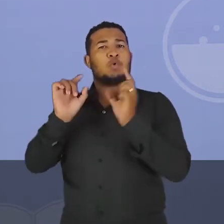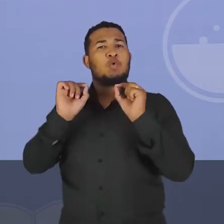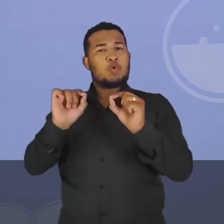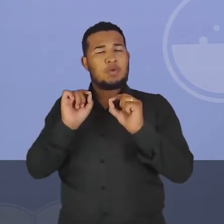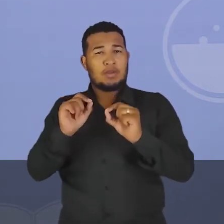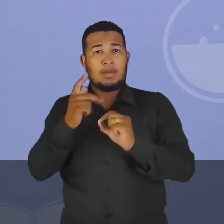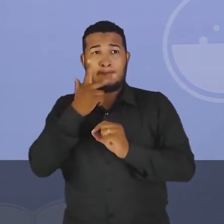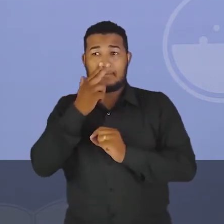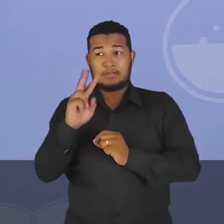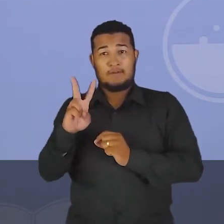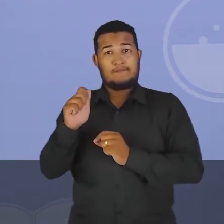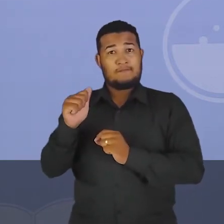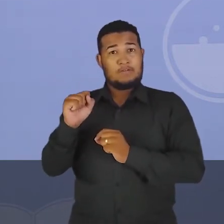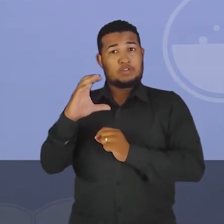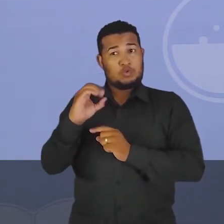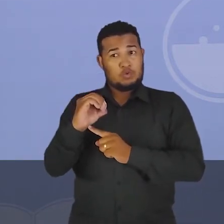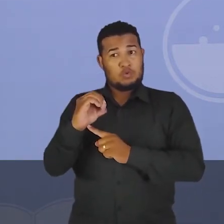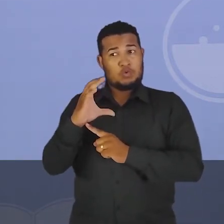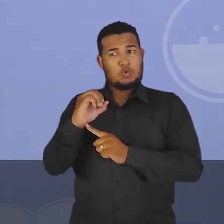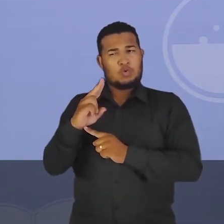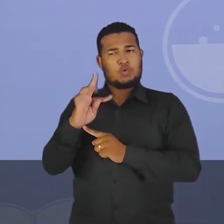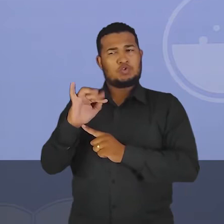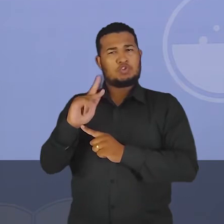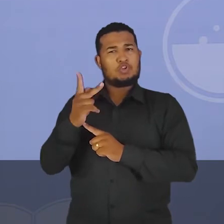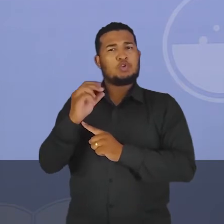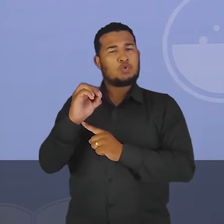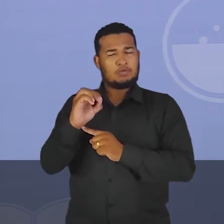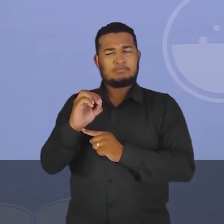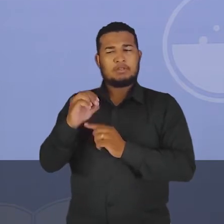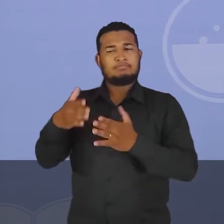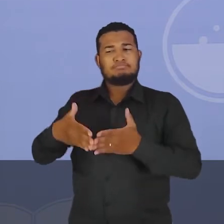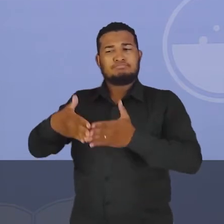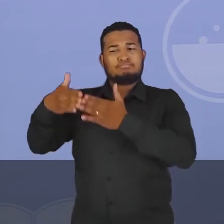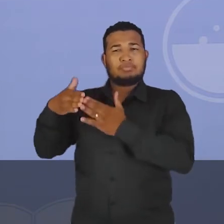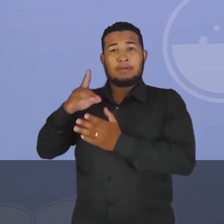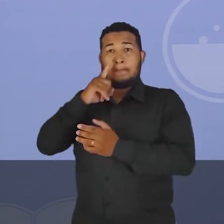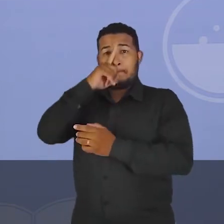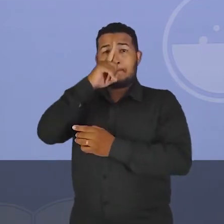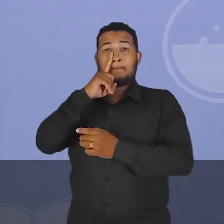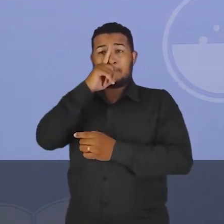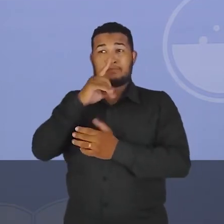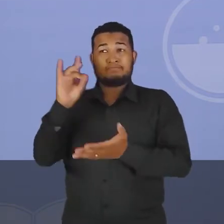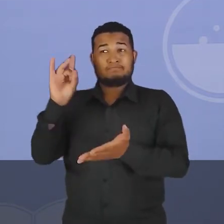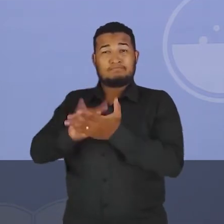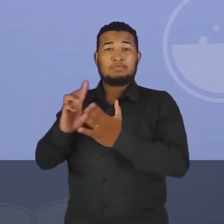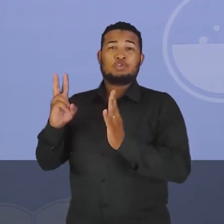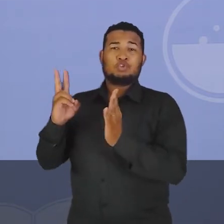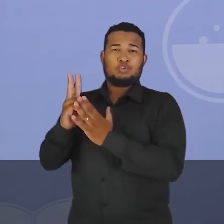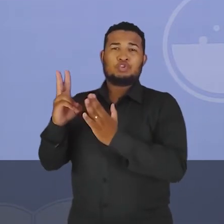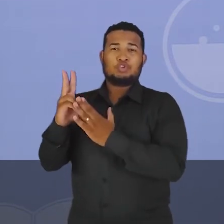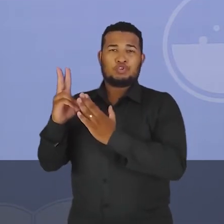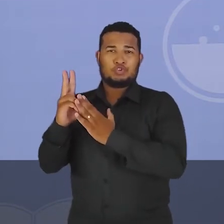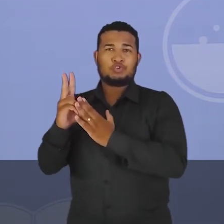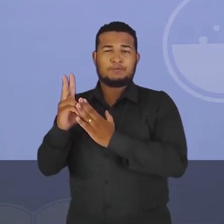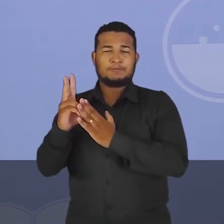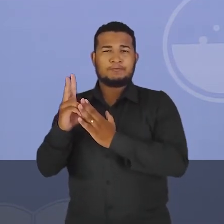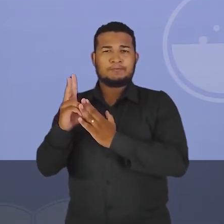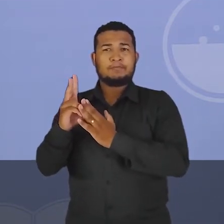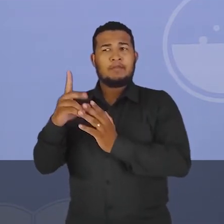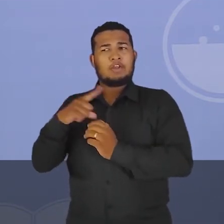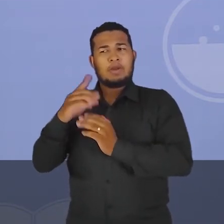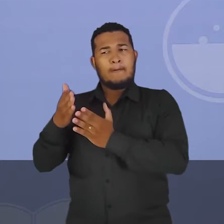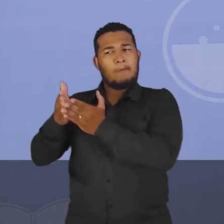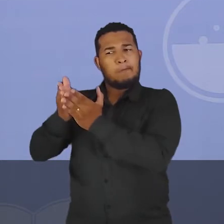Livrar Vasco Fernandes Coutinho, que era o donatário da capitania, e os seus homens, do risco de ataques de nativos. 6 embarcações